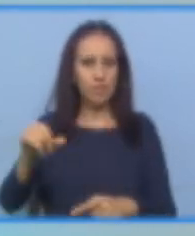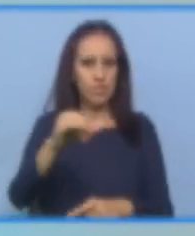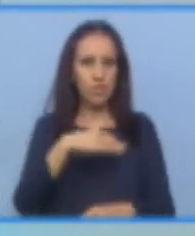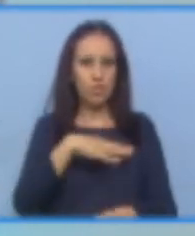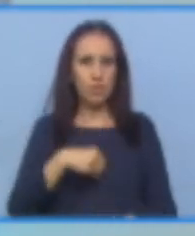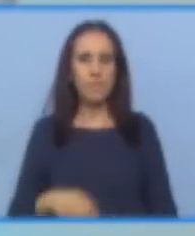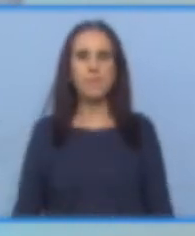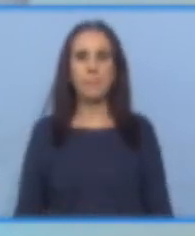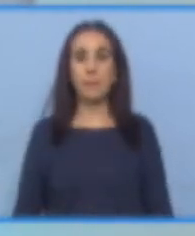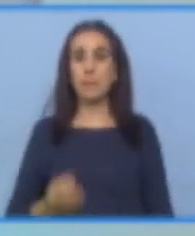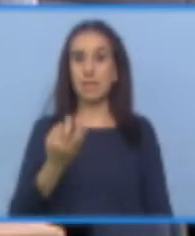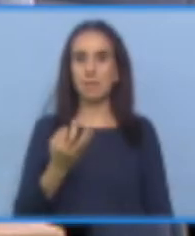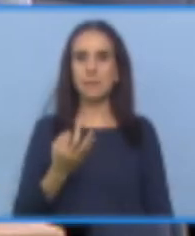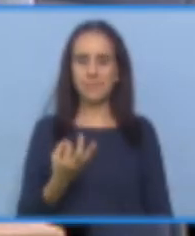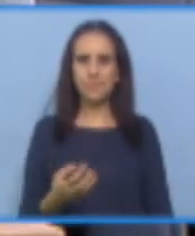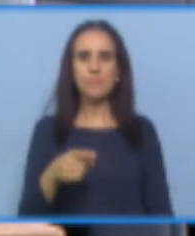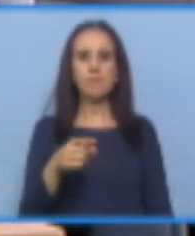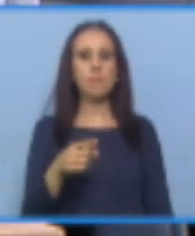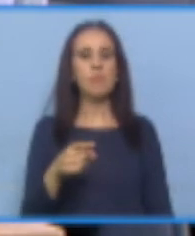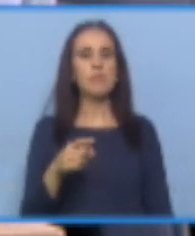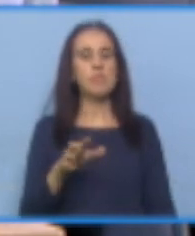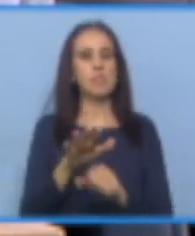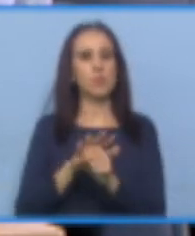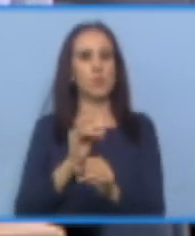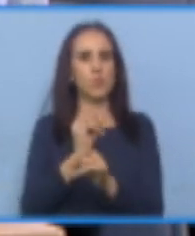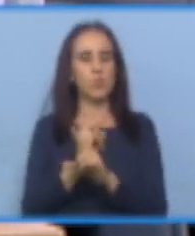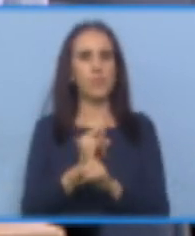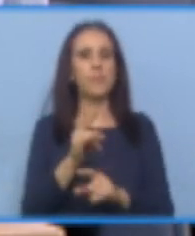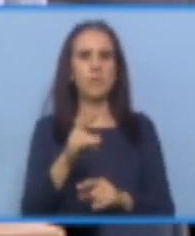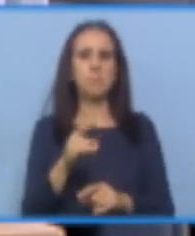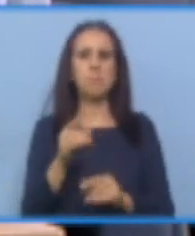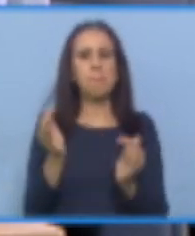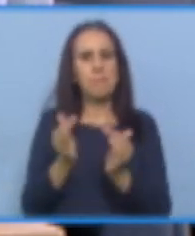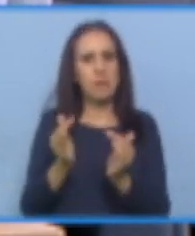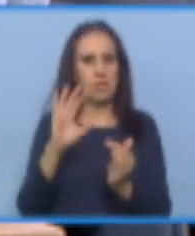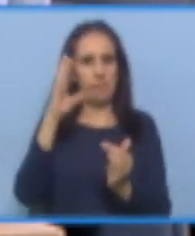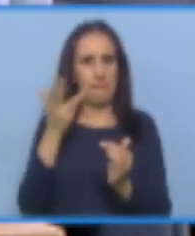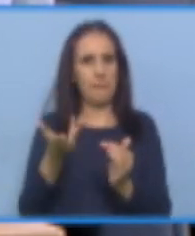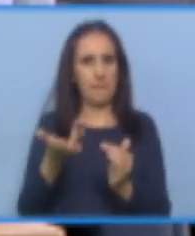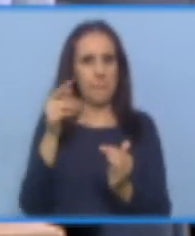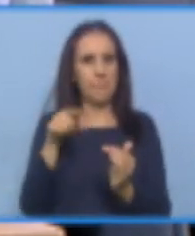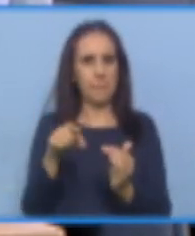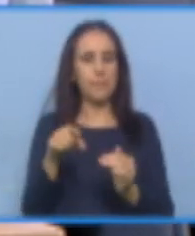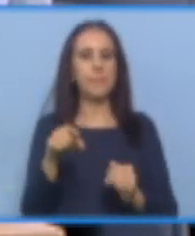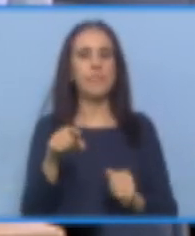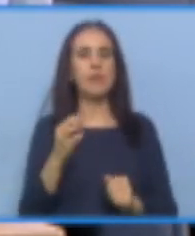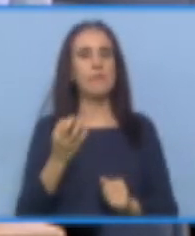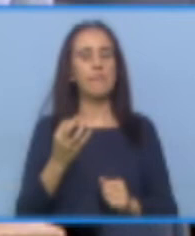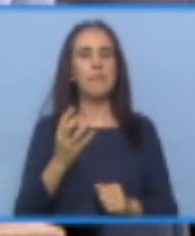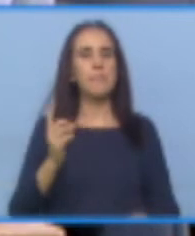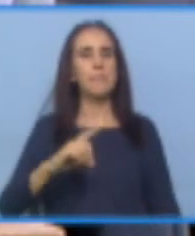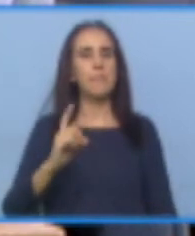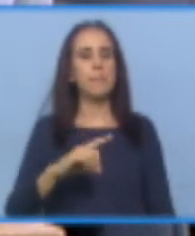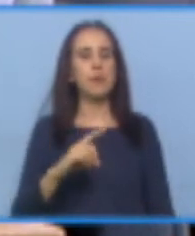mundo. Exatamente. Aliás, em outros tipos de circunstâncias, até em eventos de mais pequena dimensão, o facto de muitas